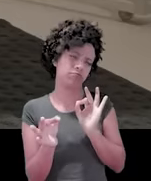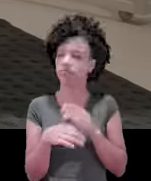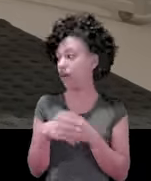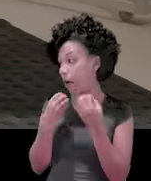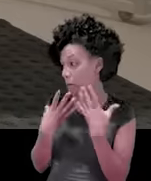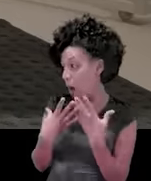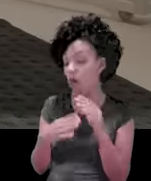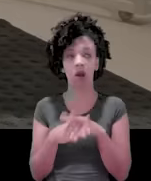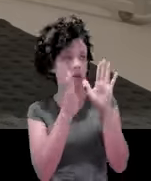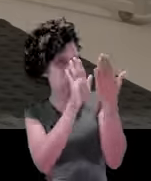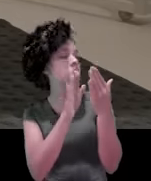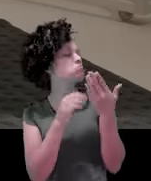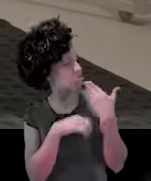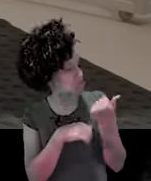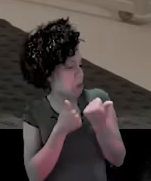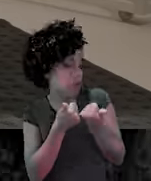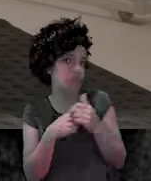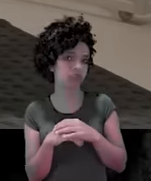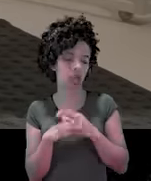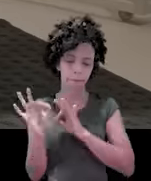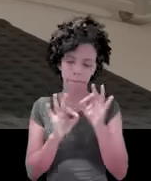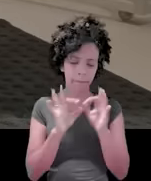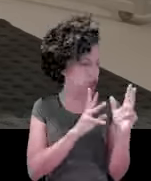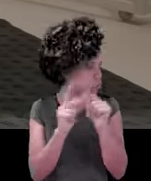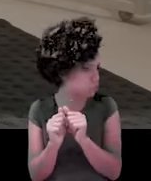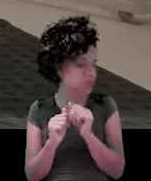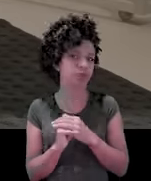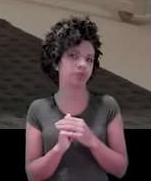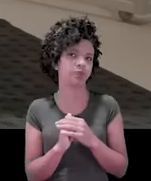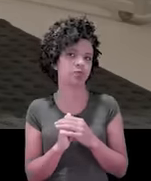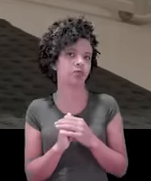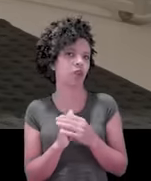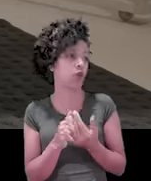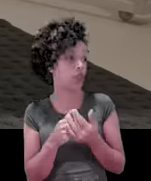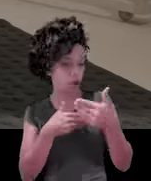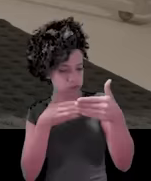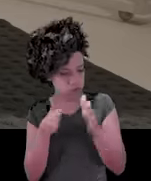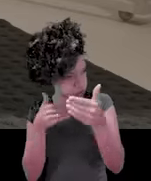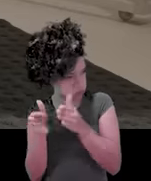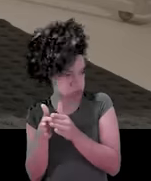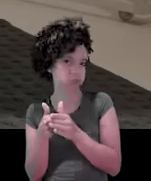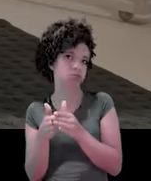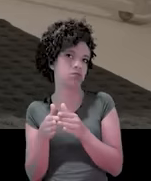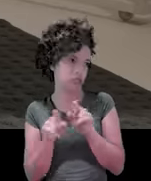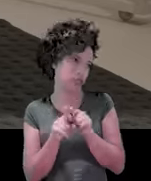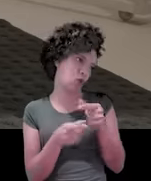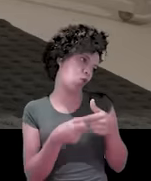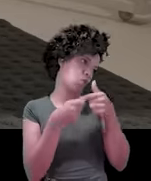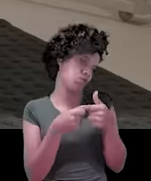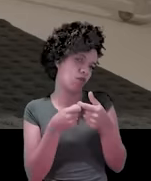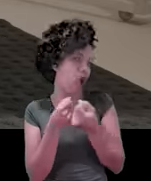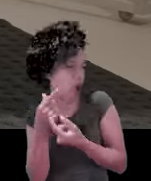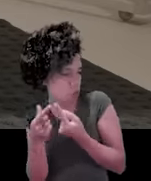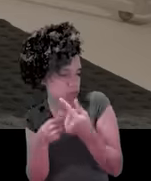tava bom deu uma melhorada e tal e aí preparamos tudo ou eu ia com carga basicamente combustível